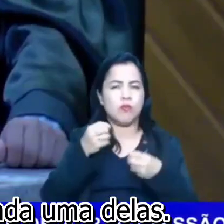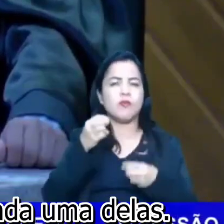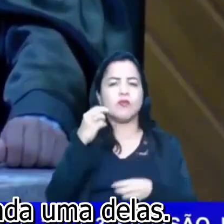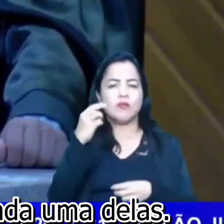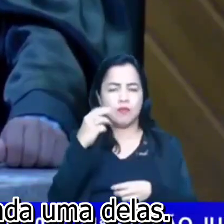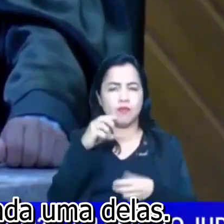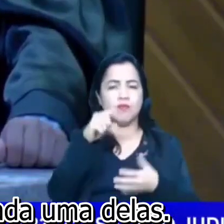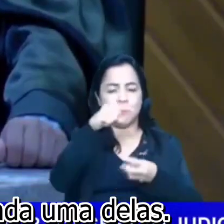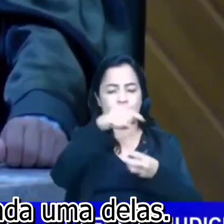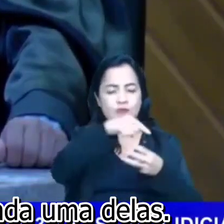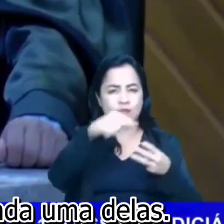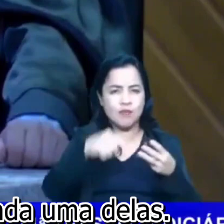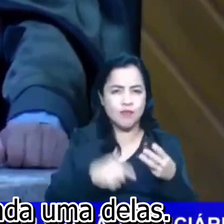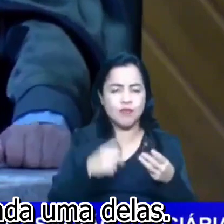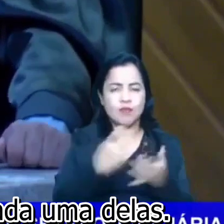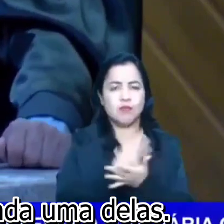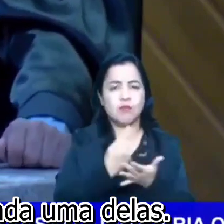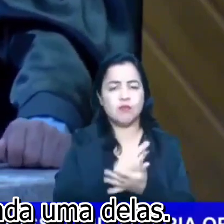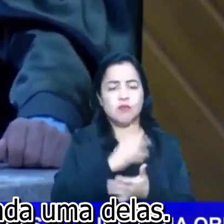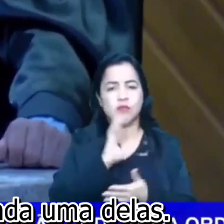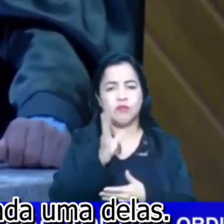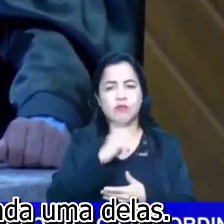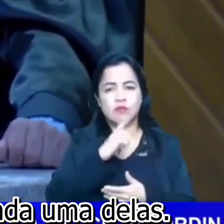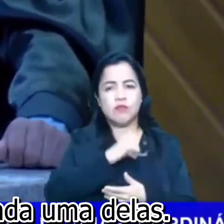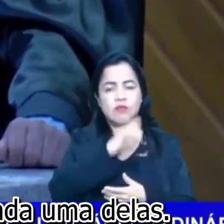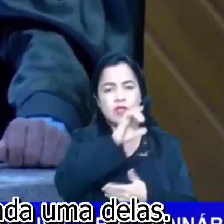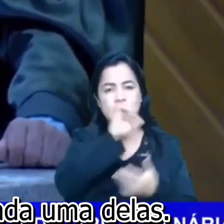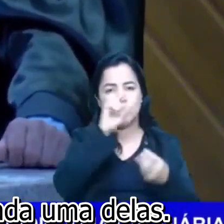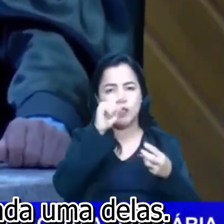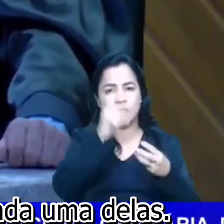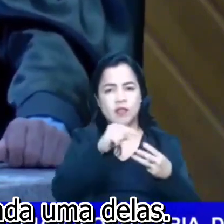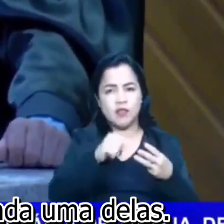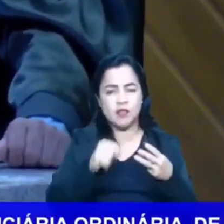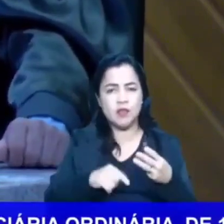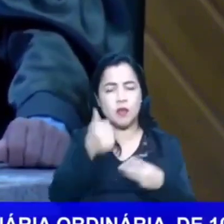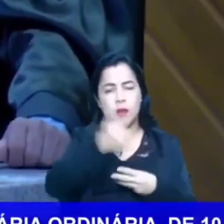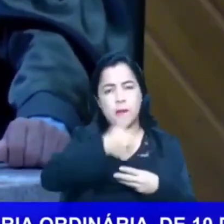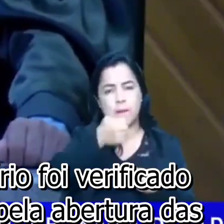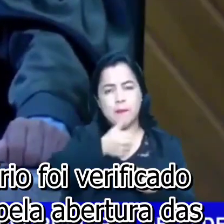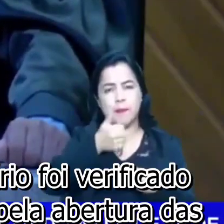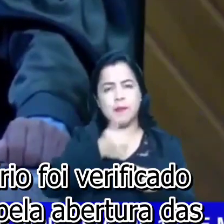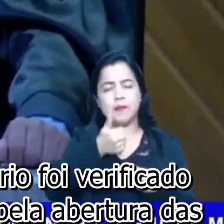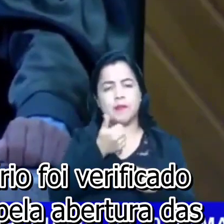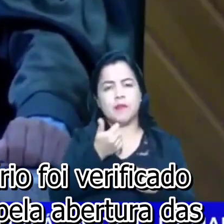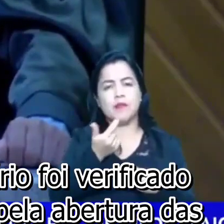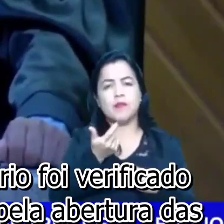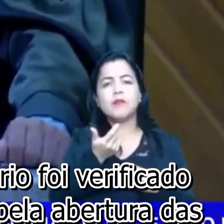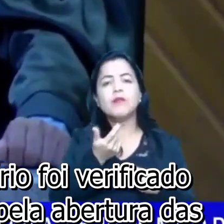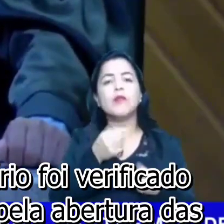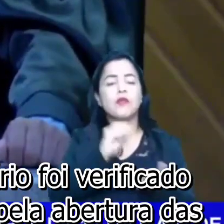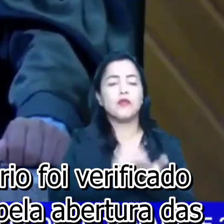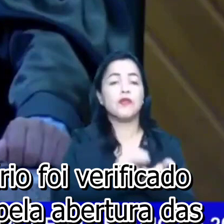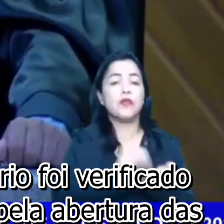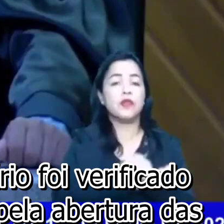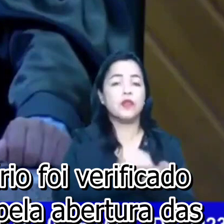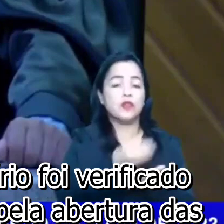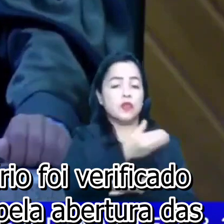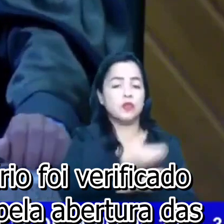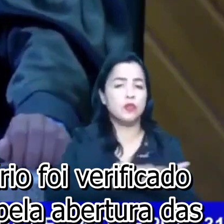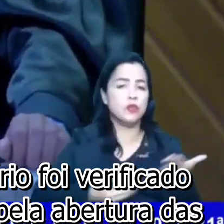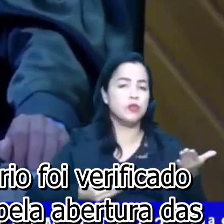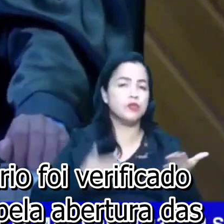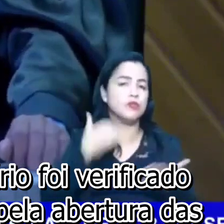falhas. Vou passar diretamente a cada uma delas. A primeira, referente à ausência de extrato